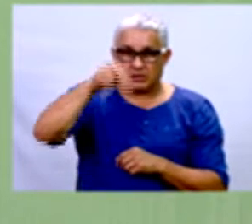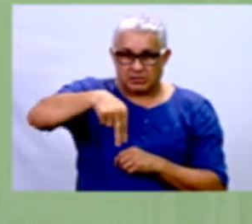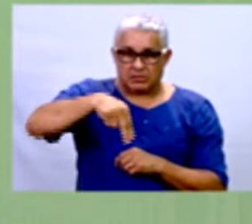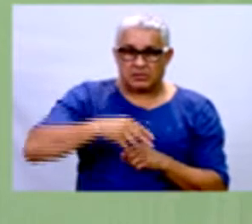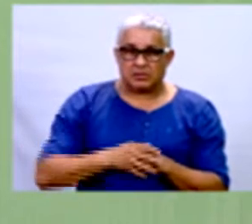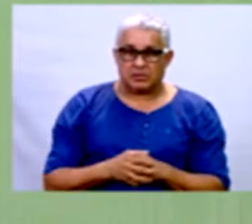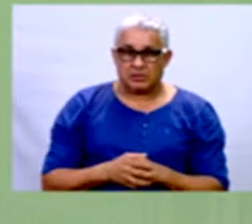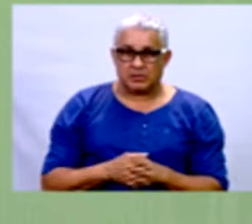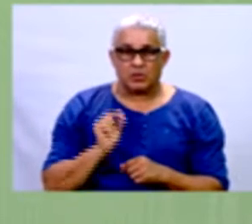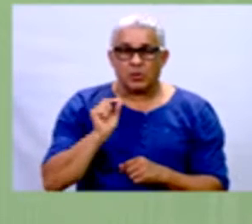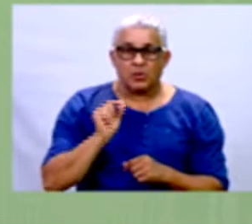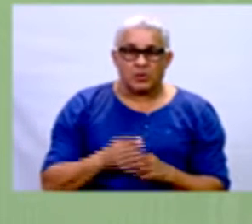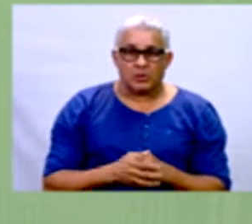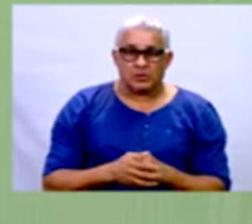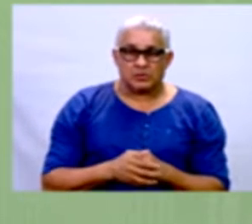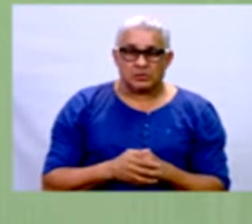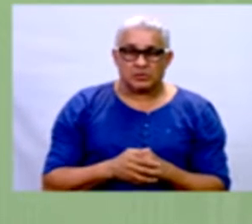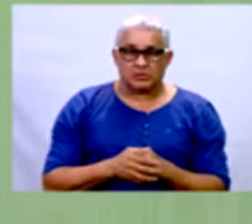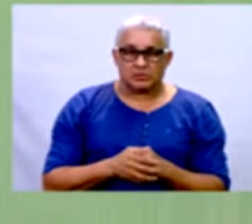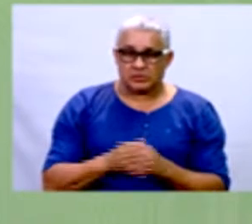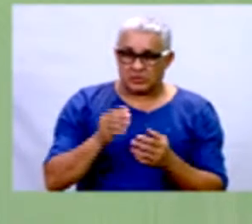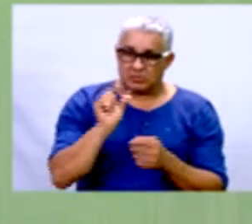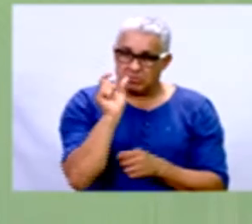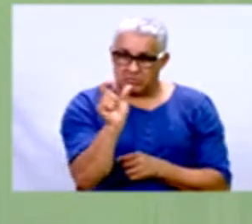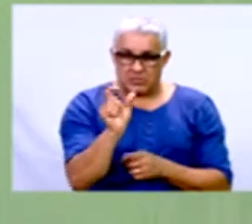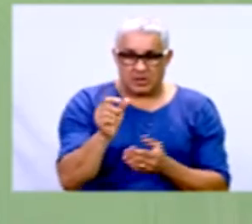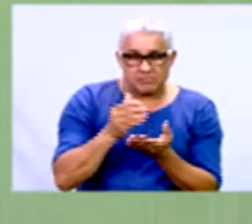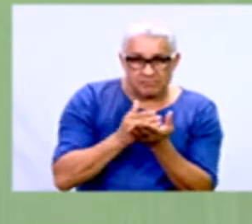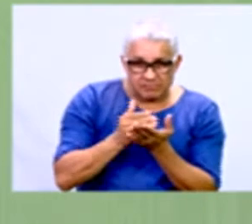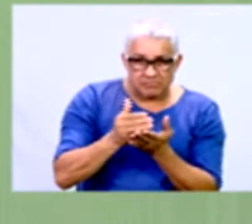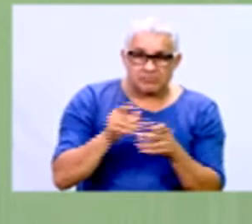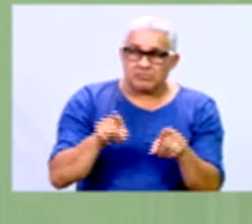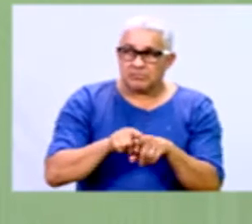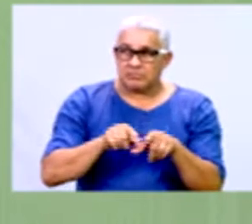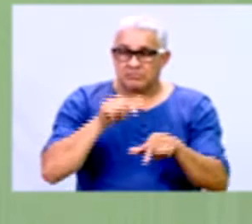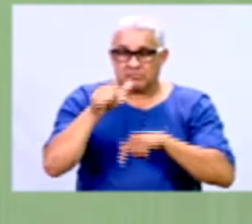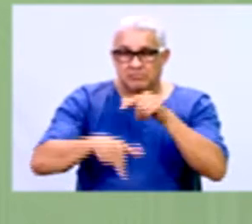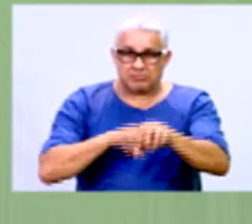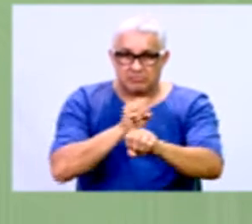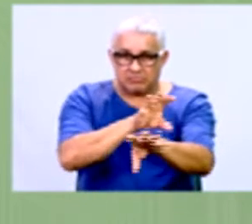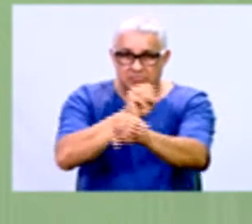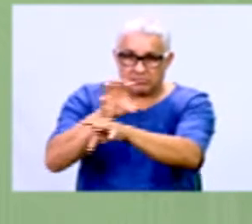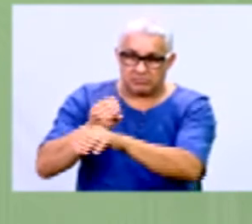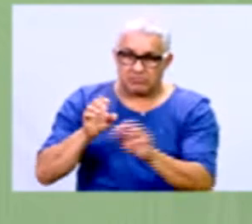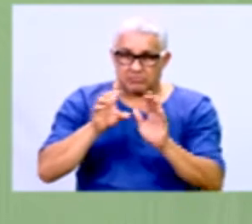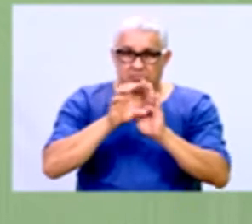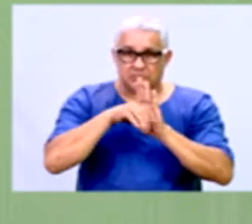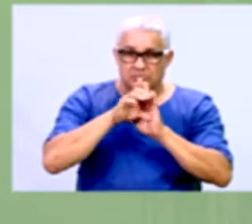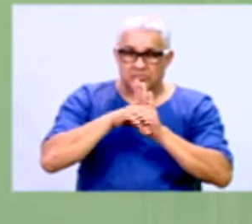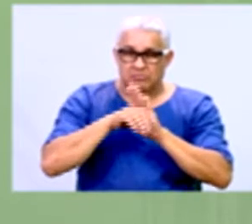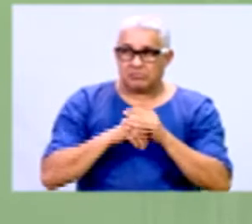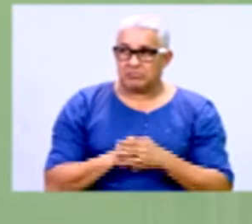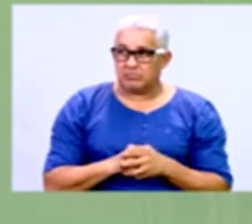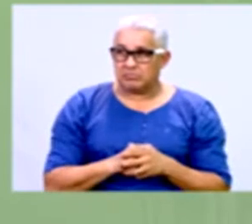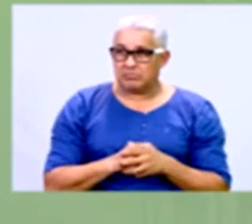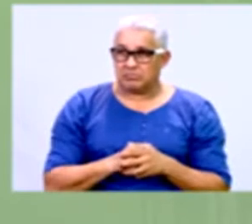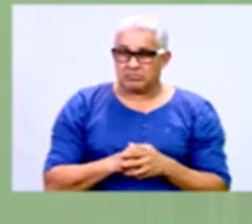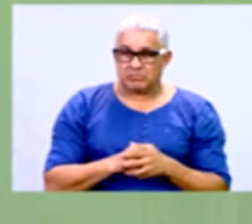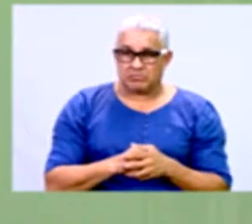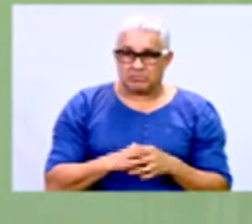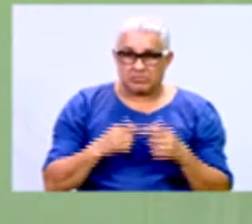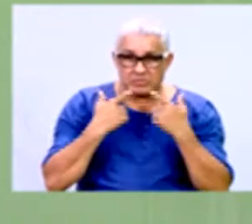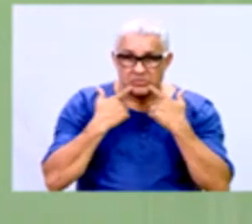que as iniciais da palavra, e vamos trabalhar também com esse conceito aqui, que é uma linguagem de